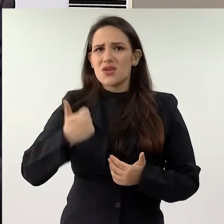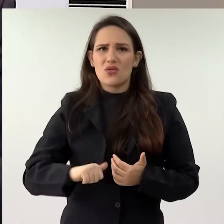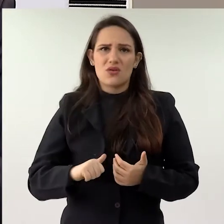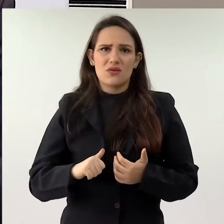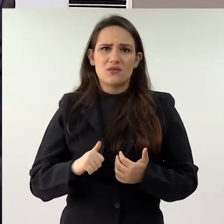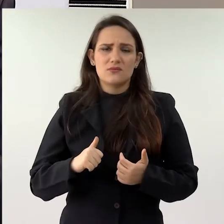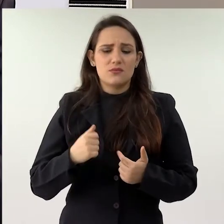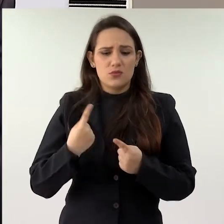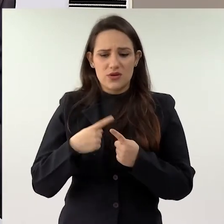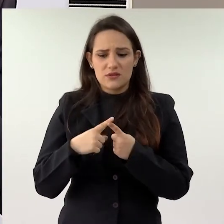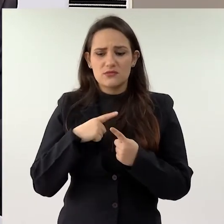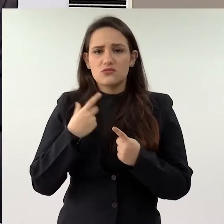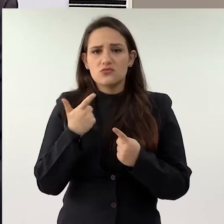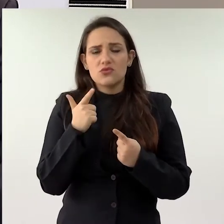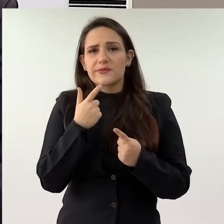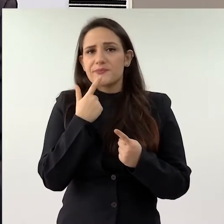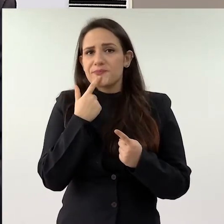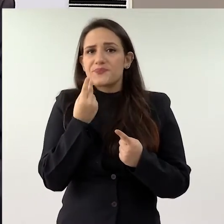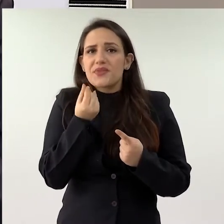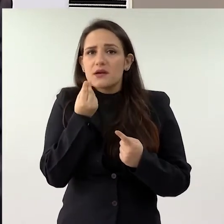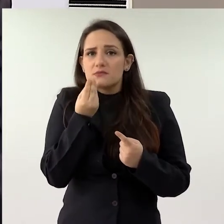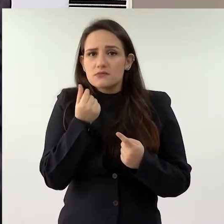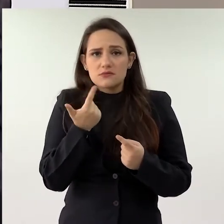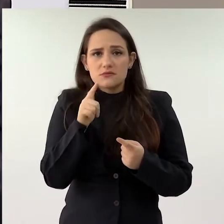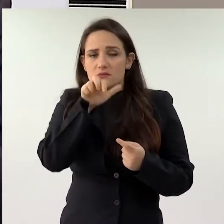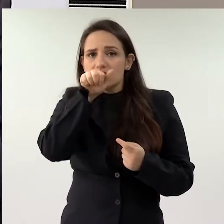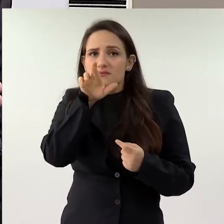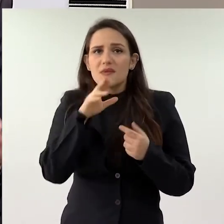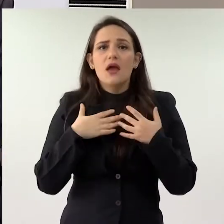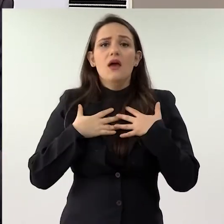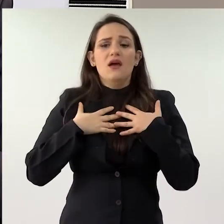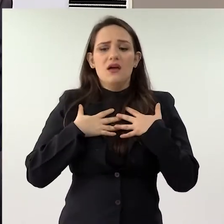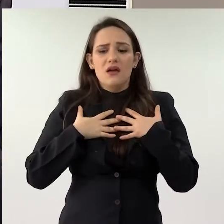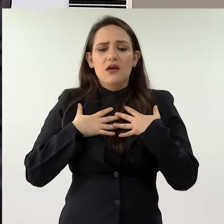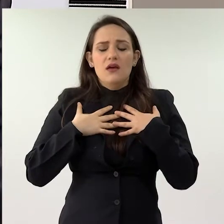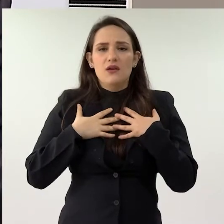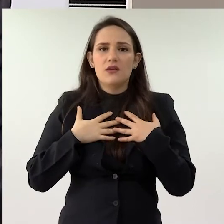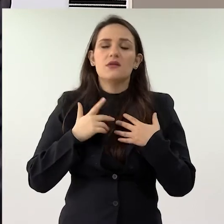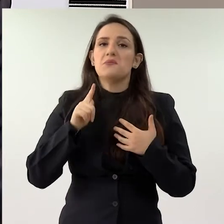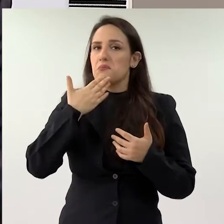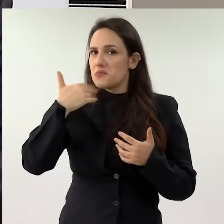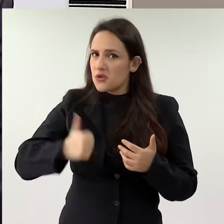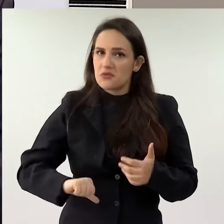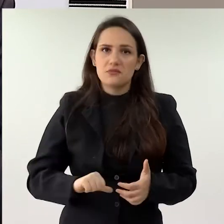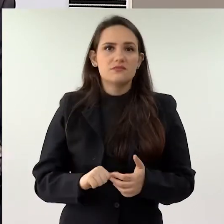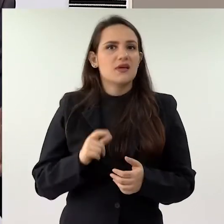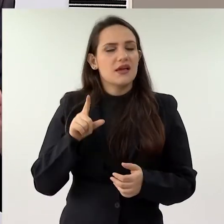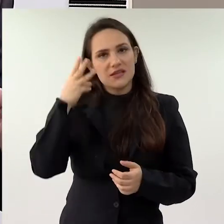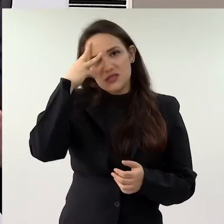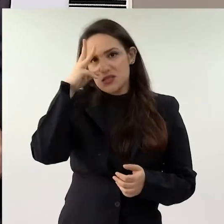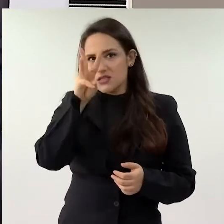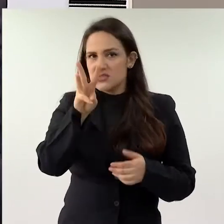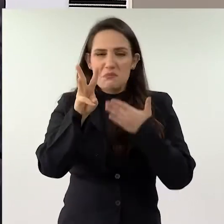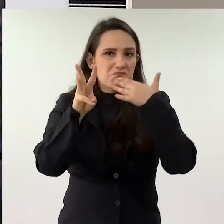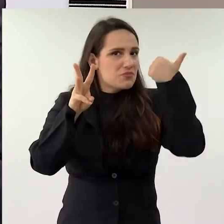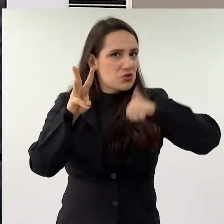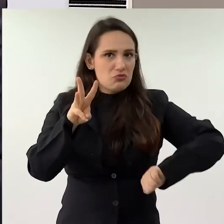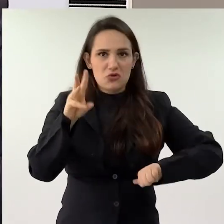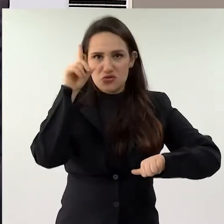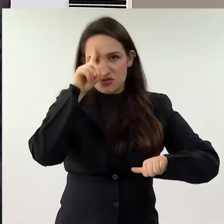não saliva e você não tem ar. E aí, nesse sábado eu passo, foram os 3 piores dias que